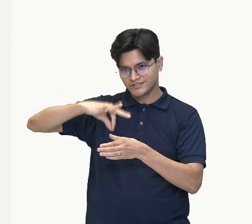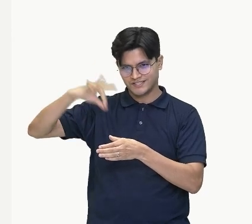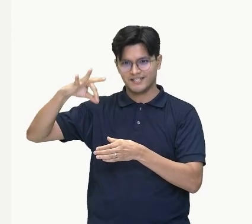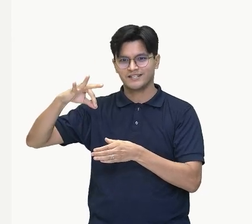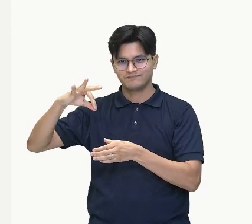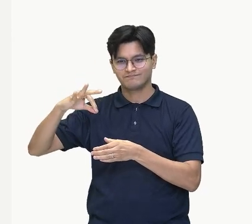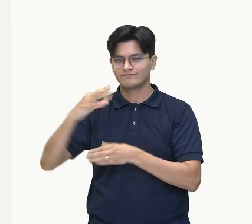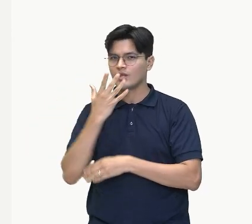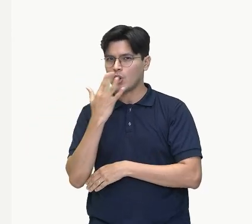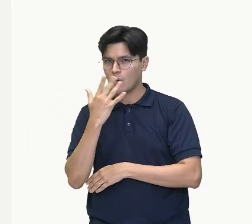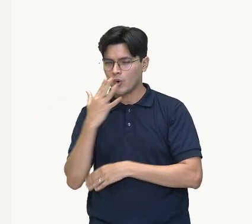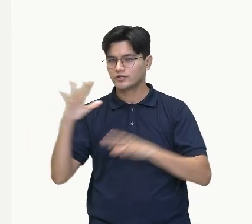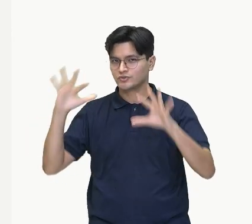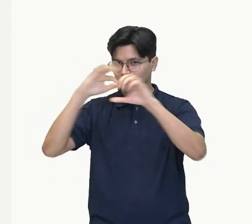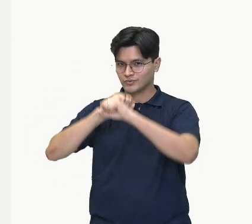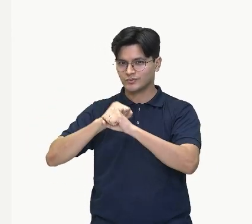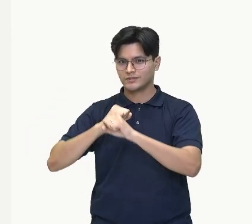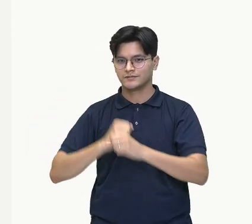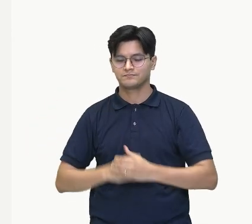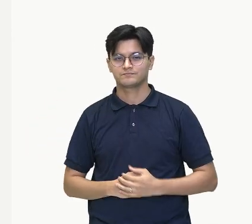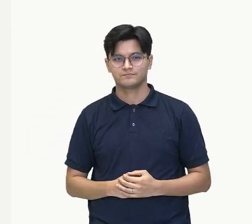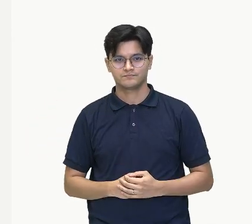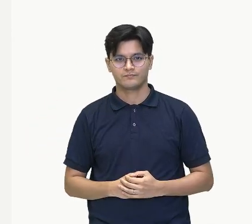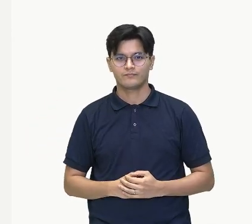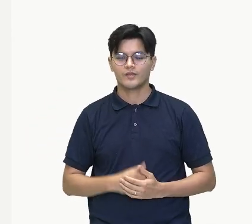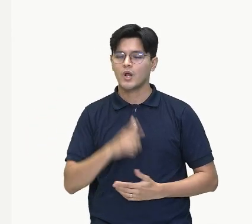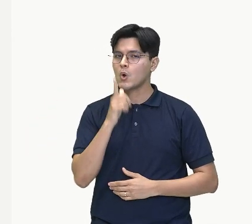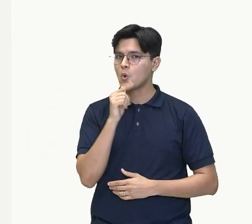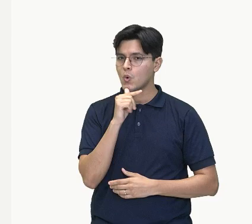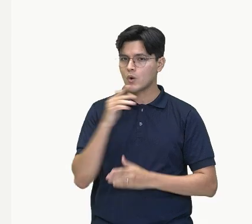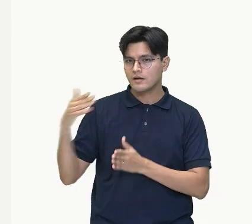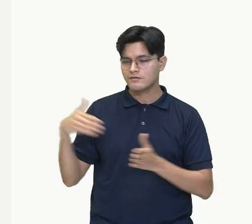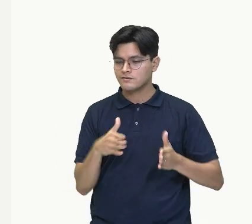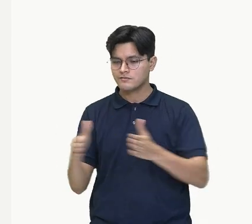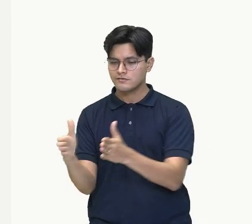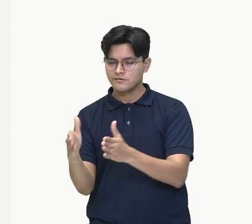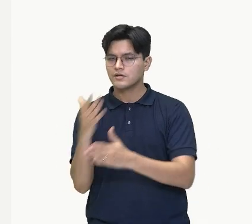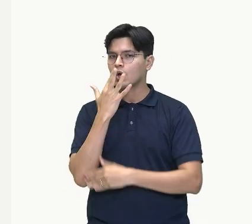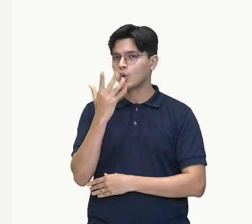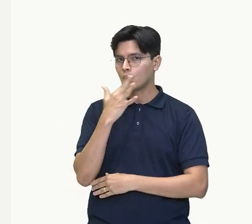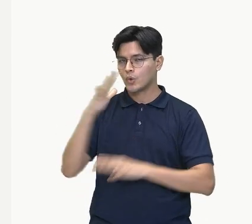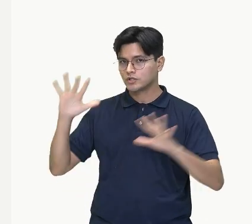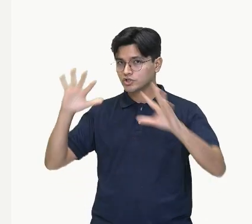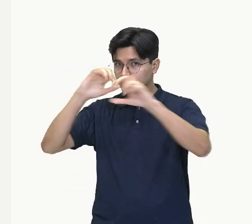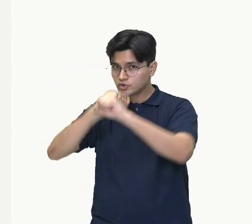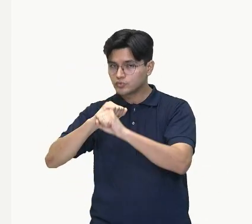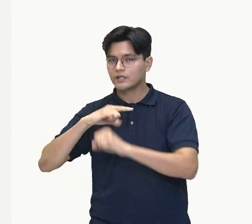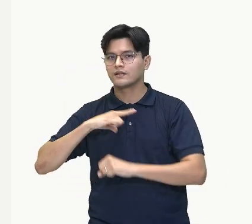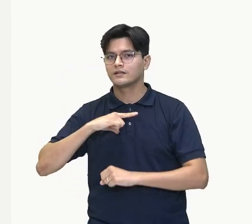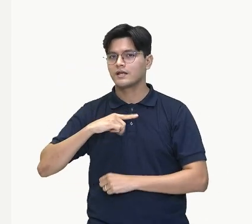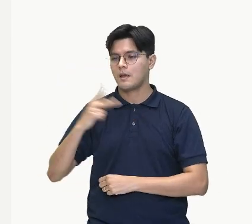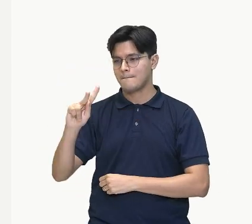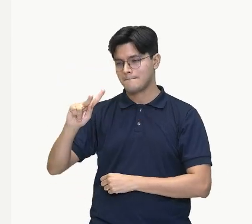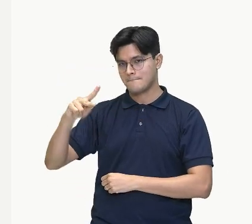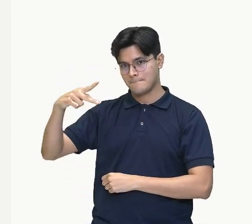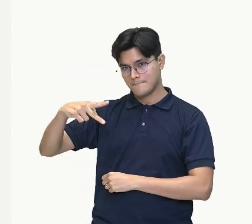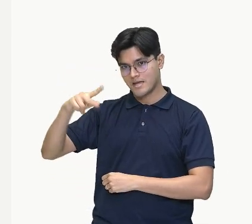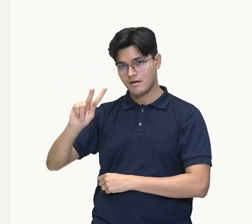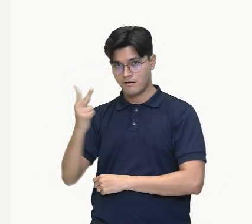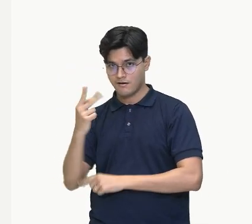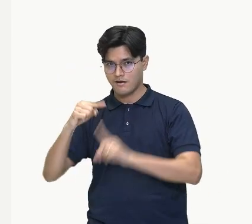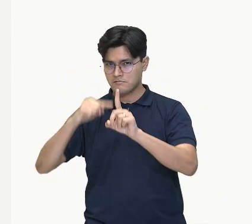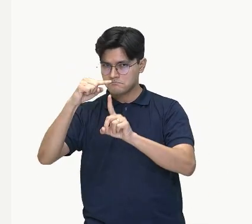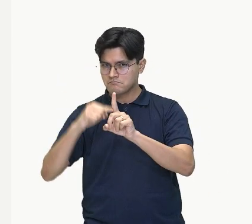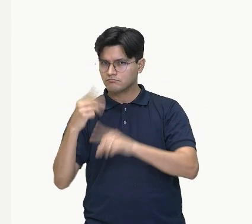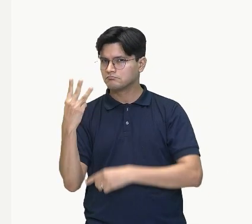amazônicos. Esses rios, os rios de águas escuras têm um pH entre 3 e 5,